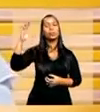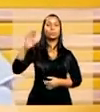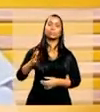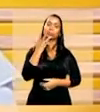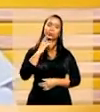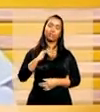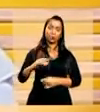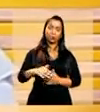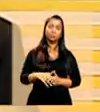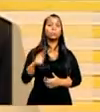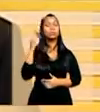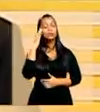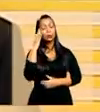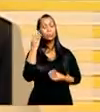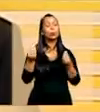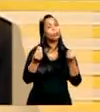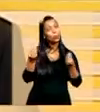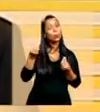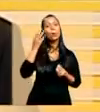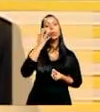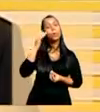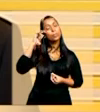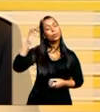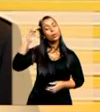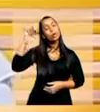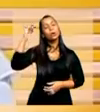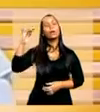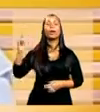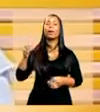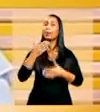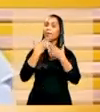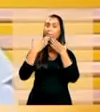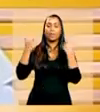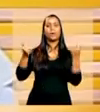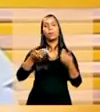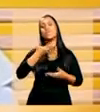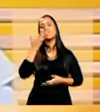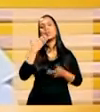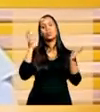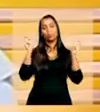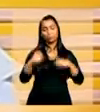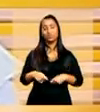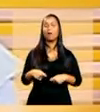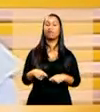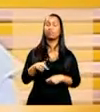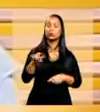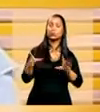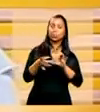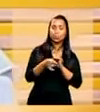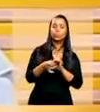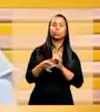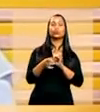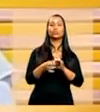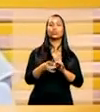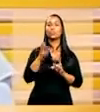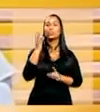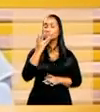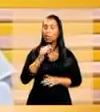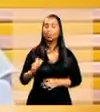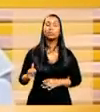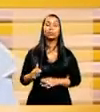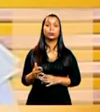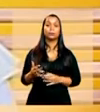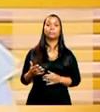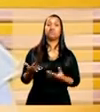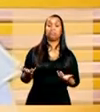imaginação infantil. Você sabendo como funciona a imaginação infantil, vai ser muito mais fácil você entrar nesse mundo da